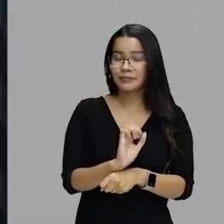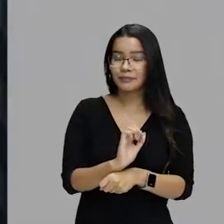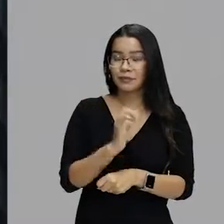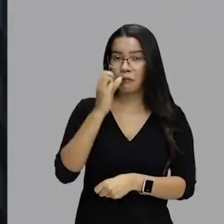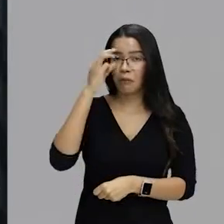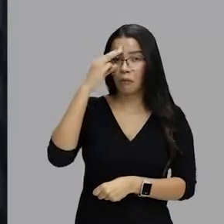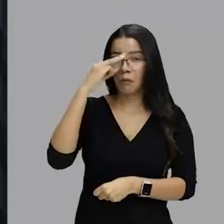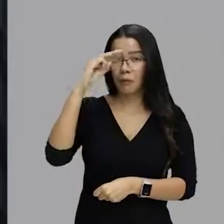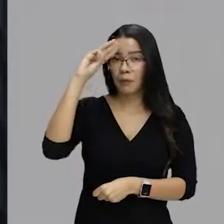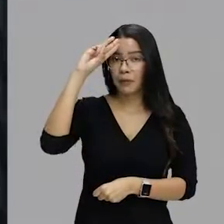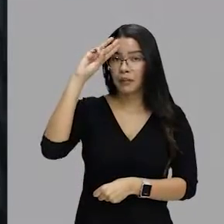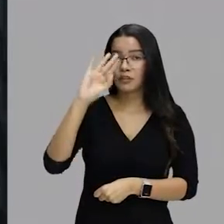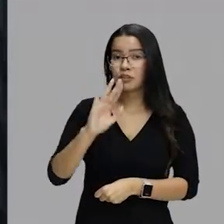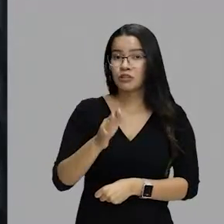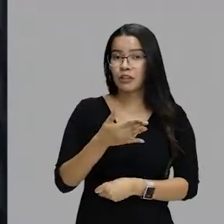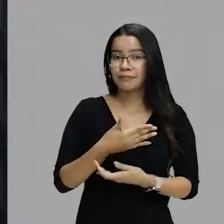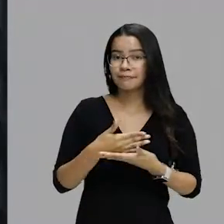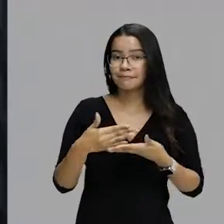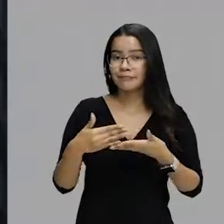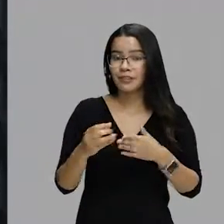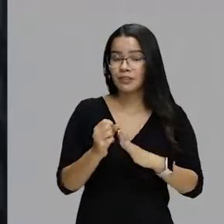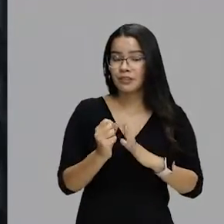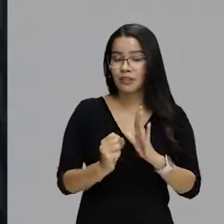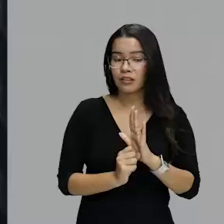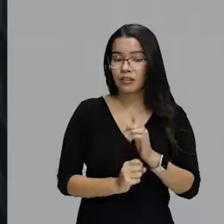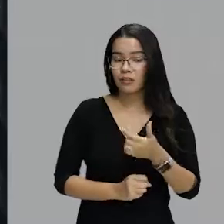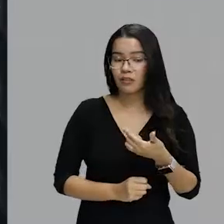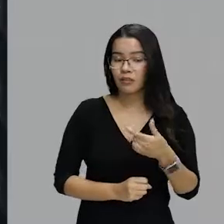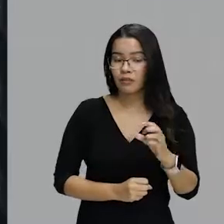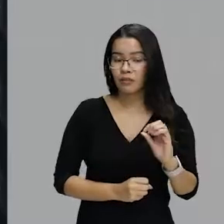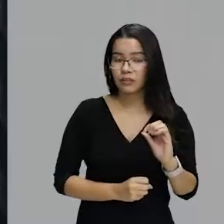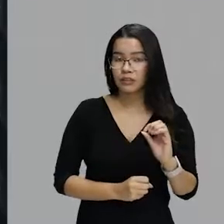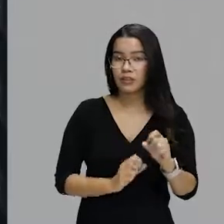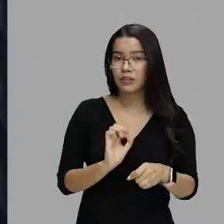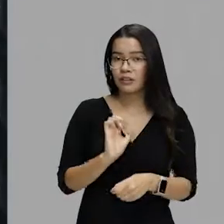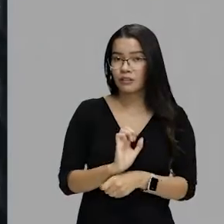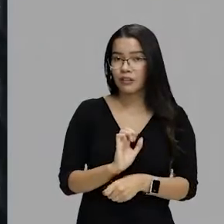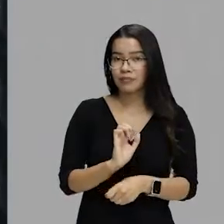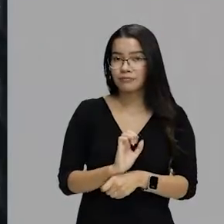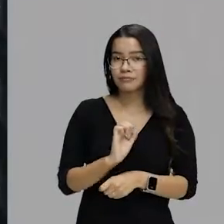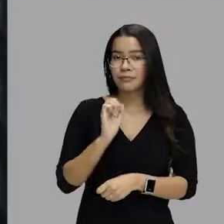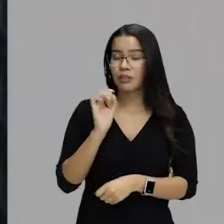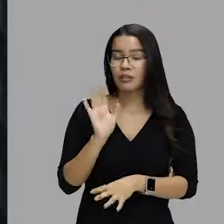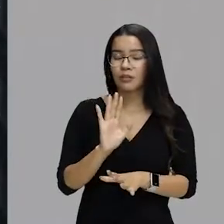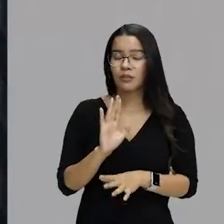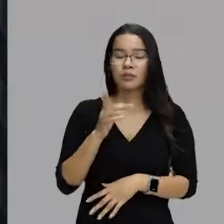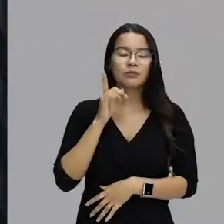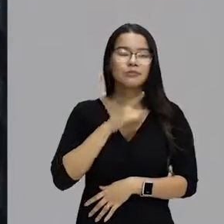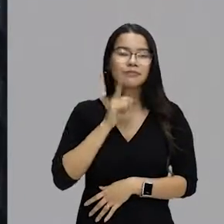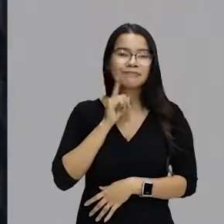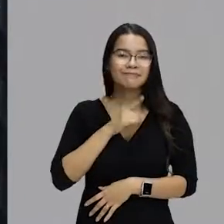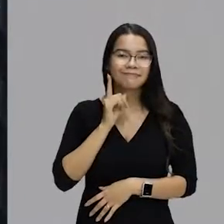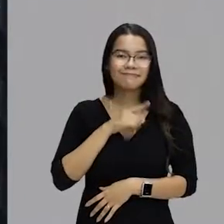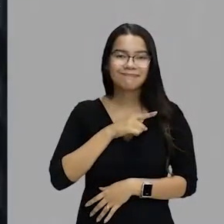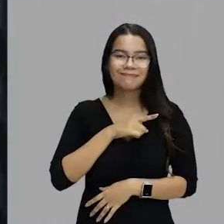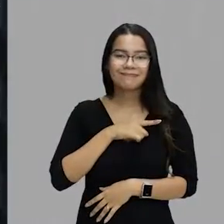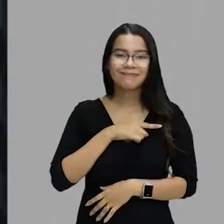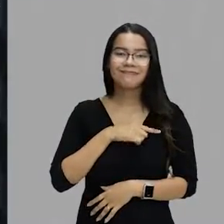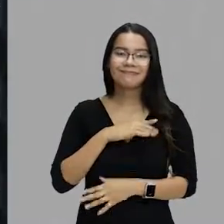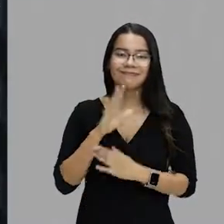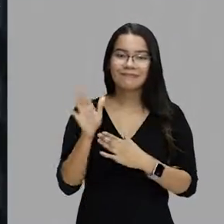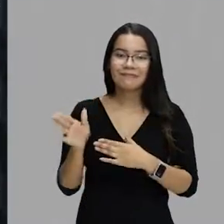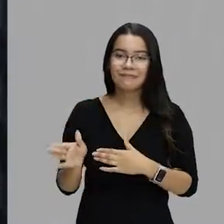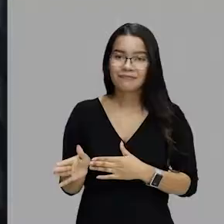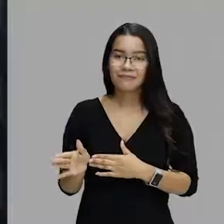bem no comecinho do século XX, os Estados Unidos estabelecesse uma doutrina,